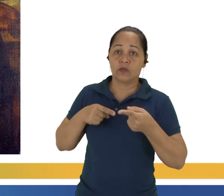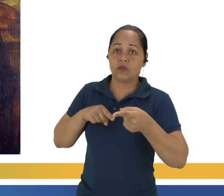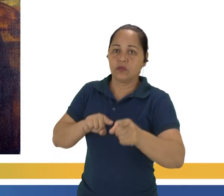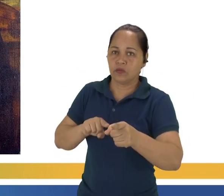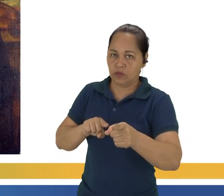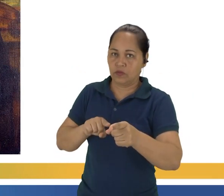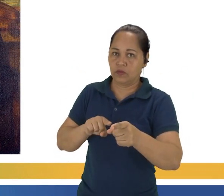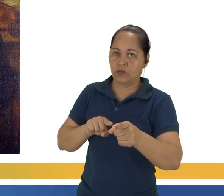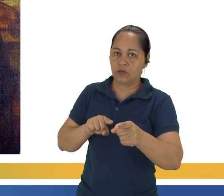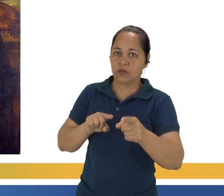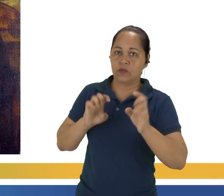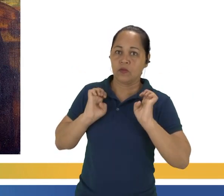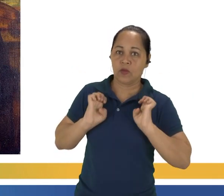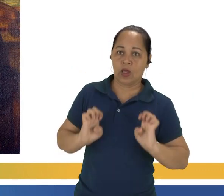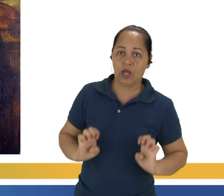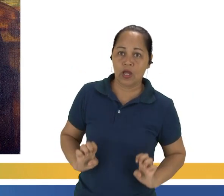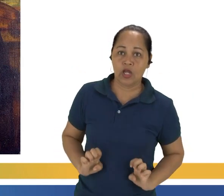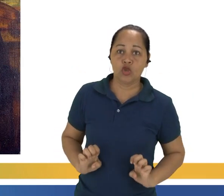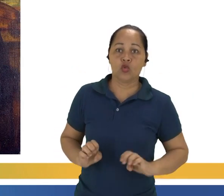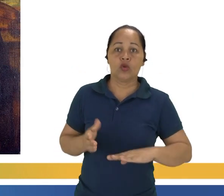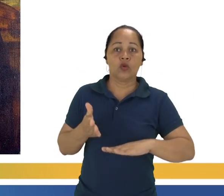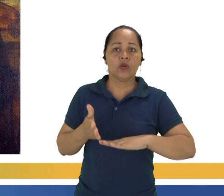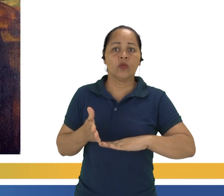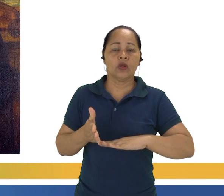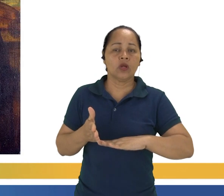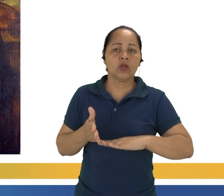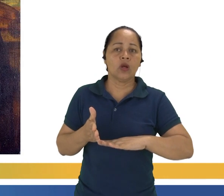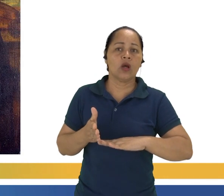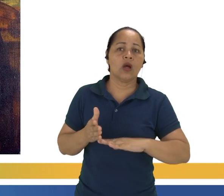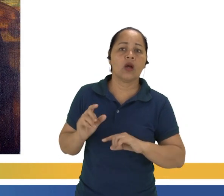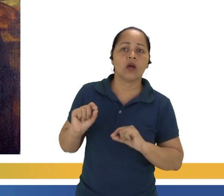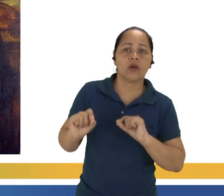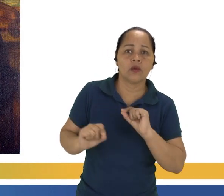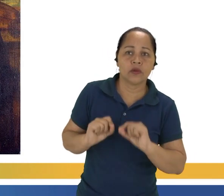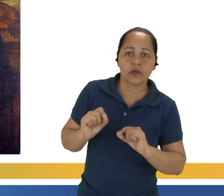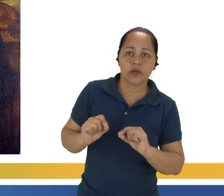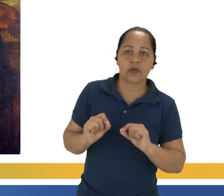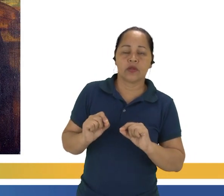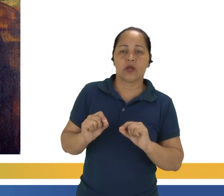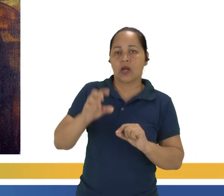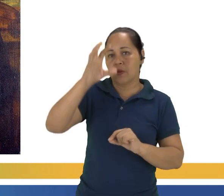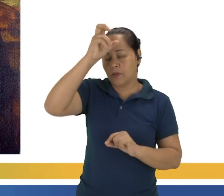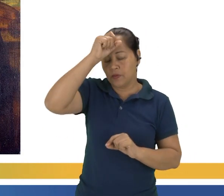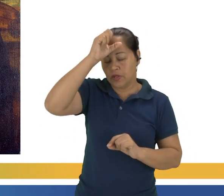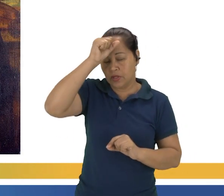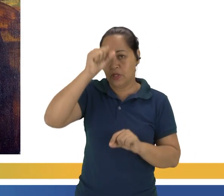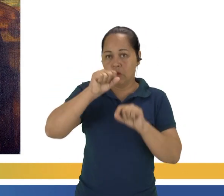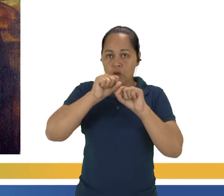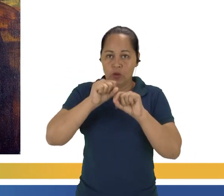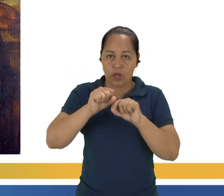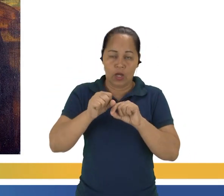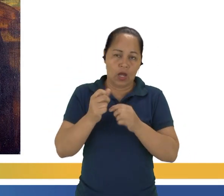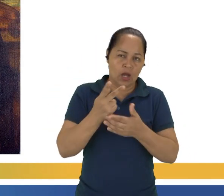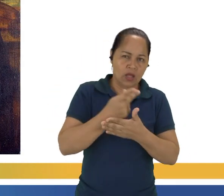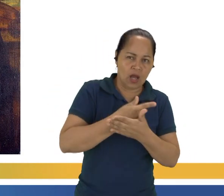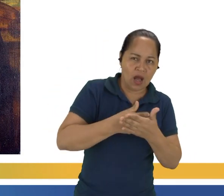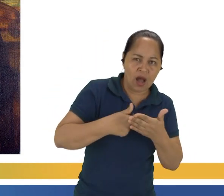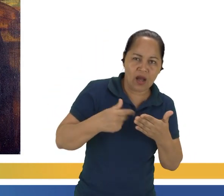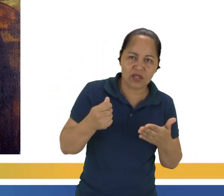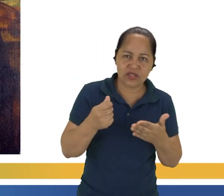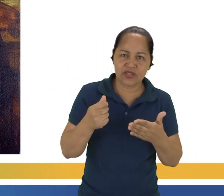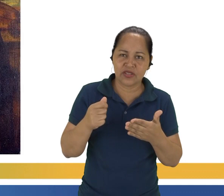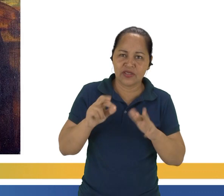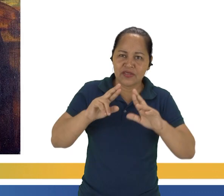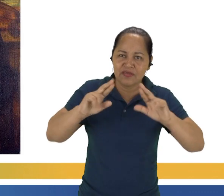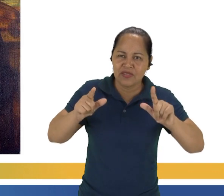que são outros temas é a nossa atividade o seguinte aprender a fazer arte digital ouviram essa imagem da mona lisa